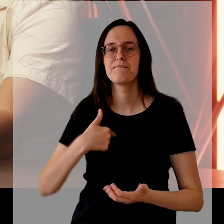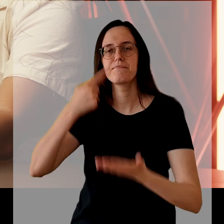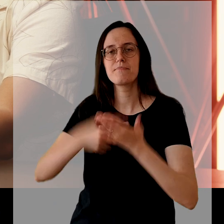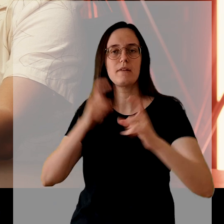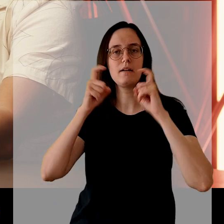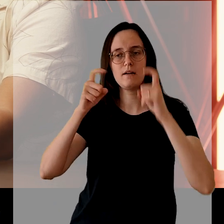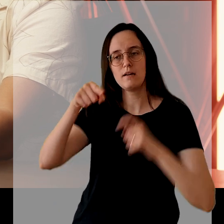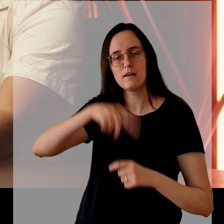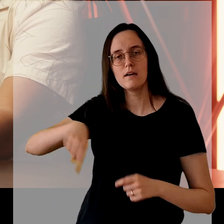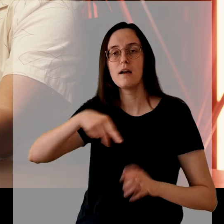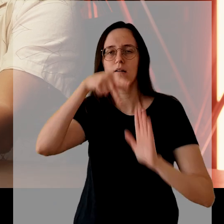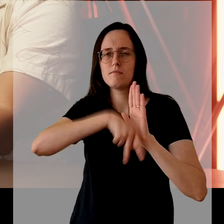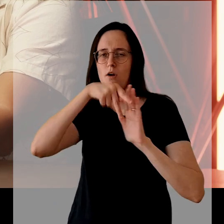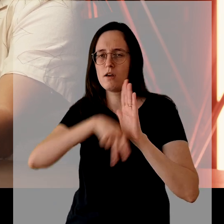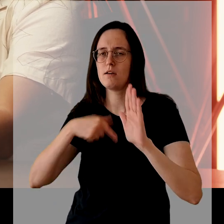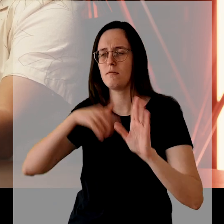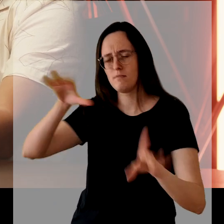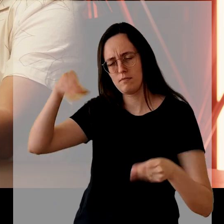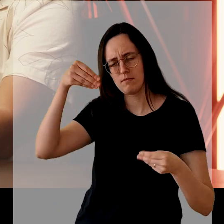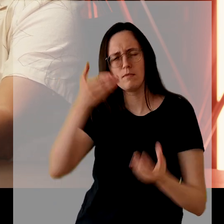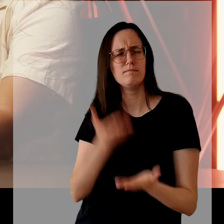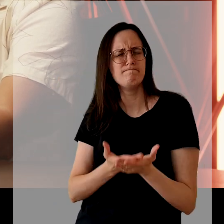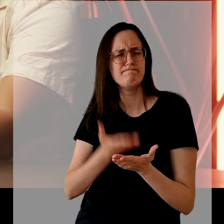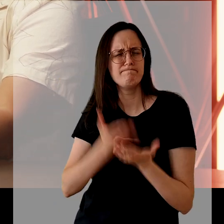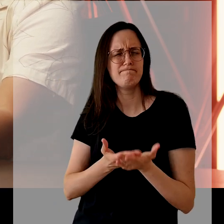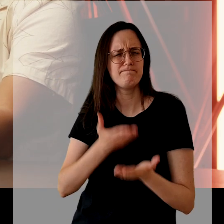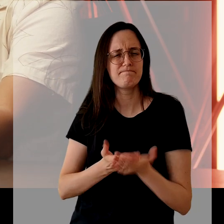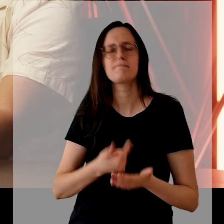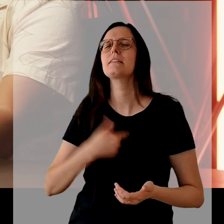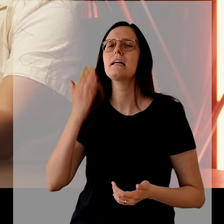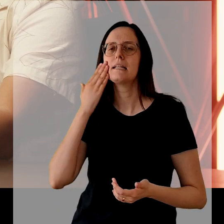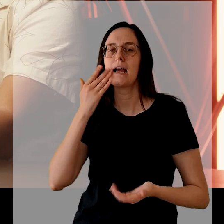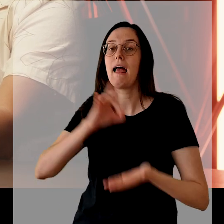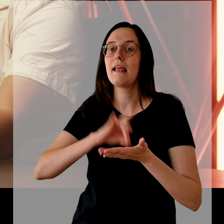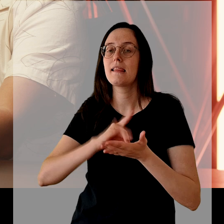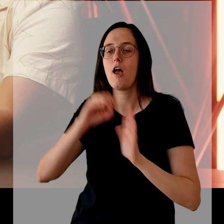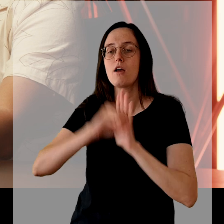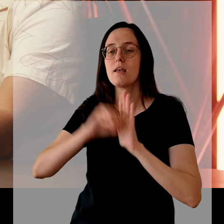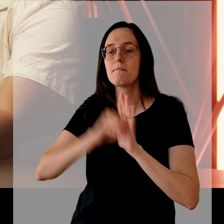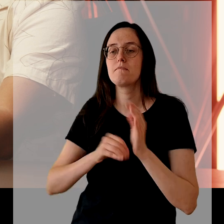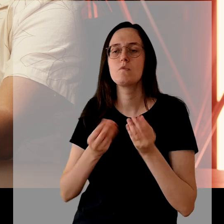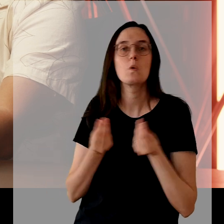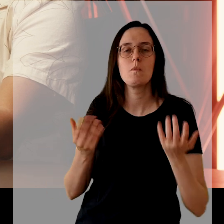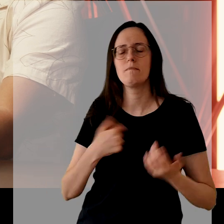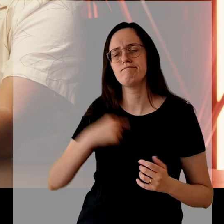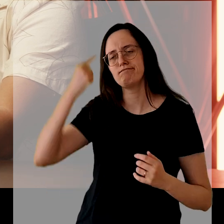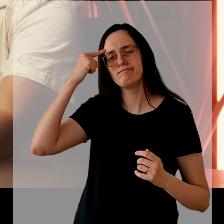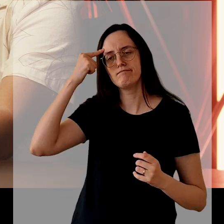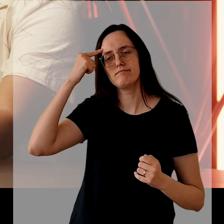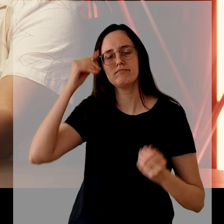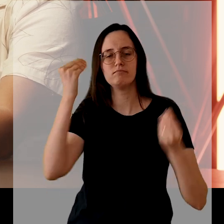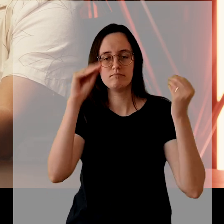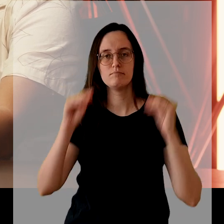E aí eu marquei uma reunião com eles, peguei o projeto, estudei muito o projeto, sabia da realidade orçamentária do projeto, e eu